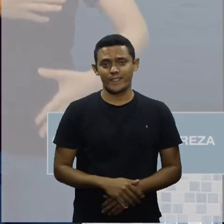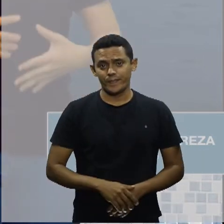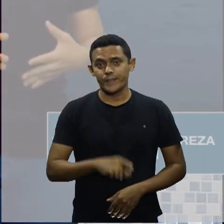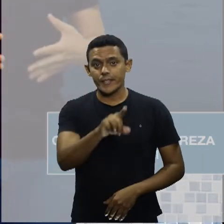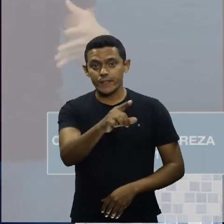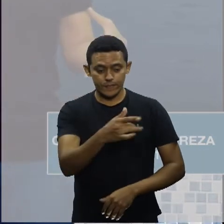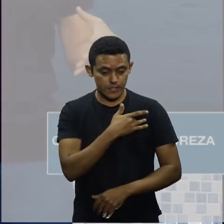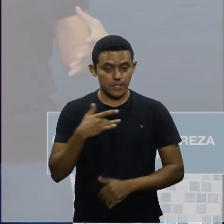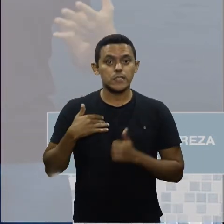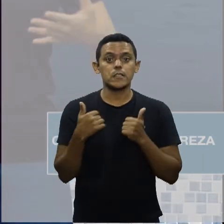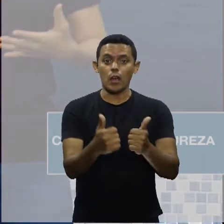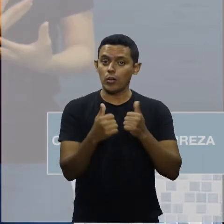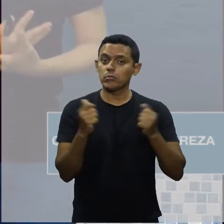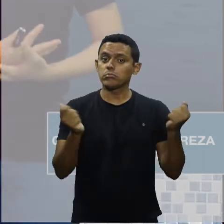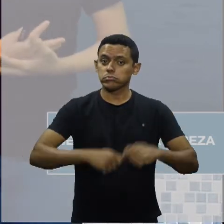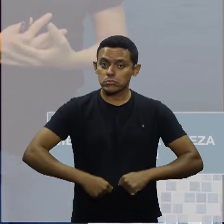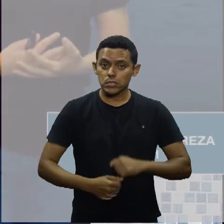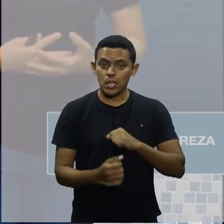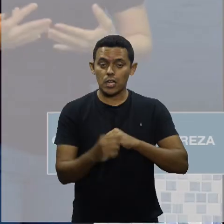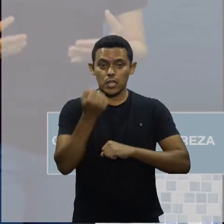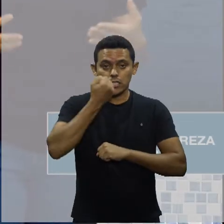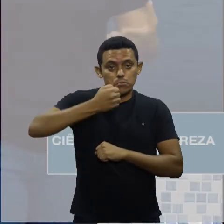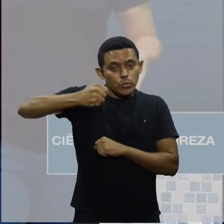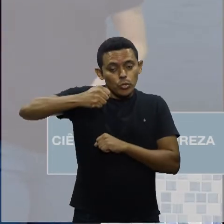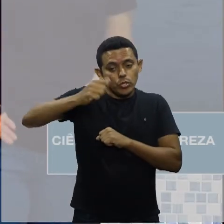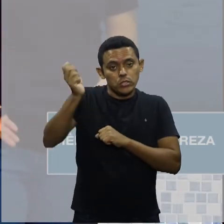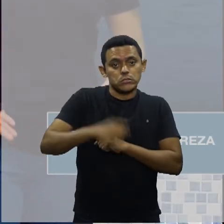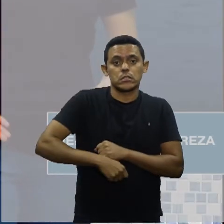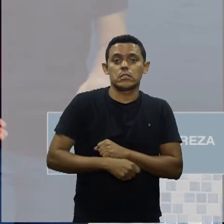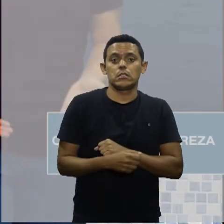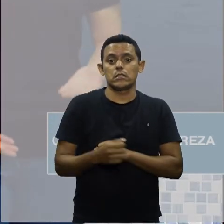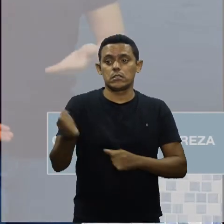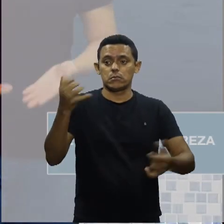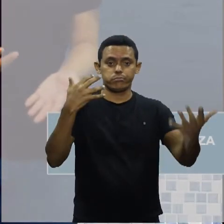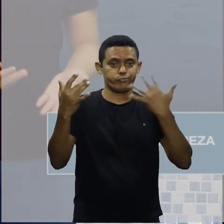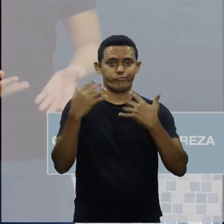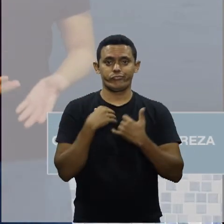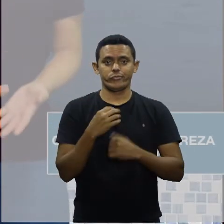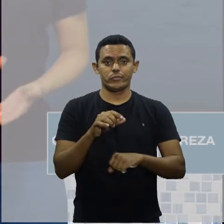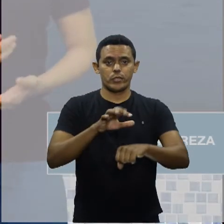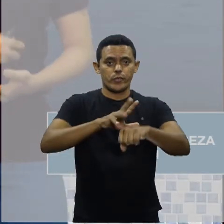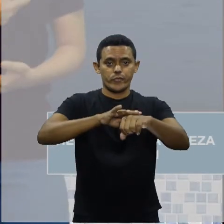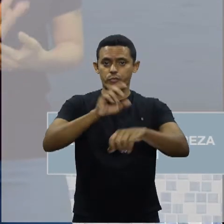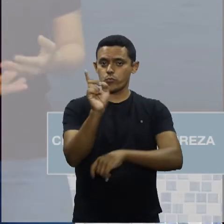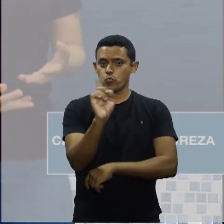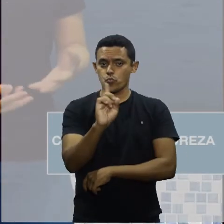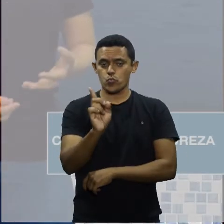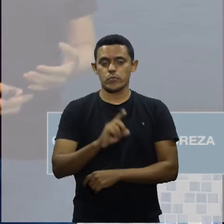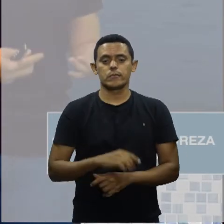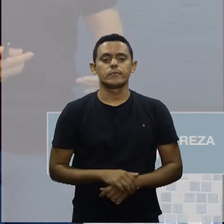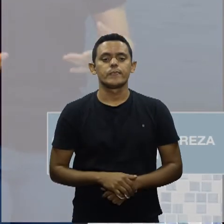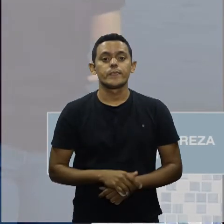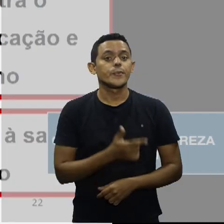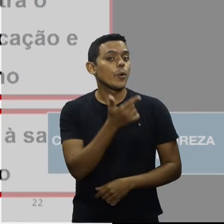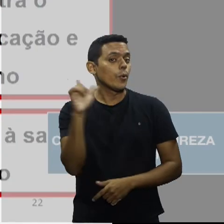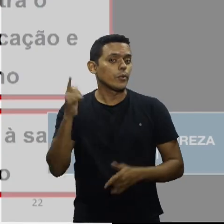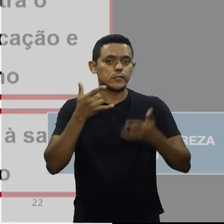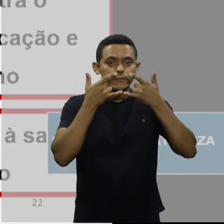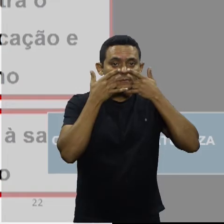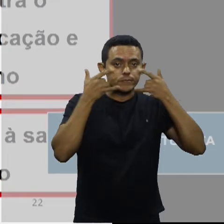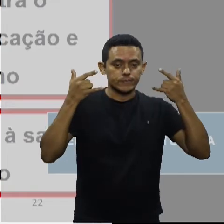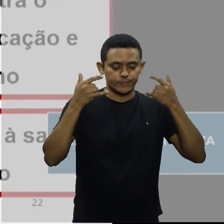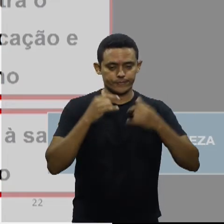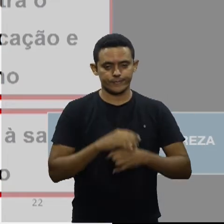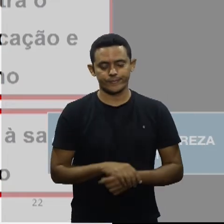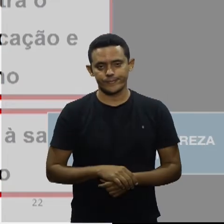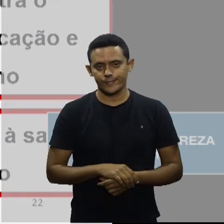carbônico nem diminui, tá certo? Não há nenhum prejuízo em utilizar a máscara. E por último, né, mais um é o uso de máscara de